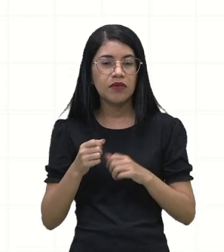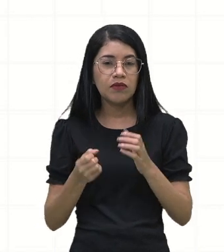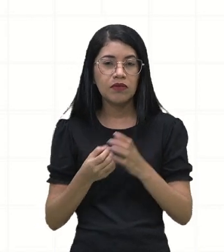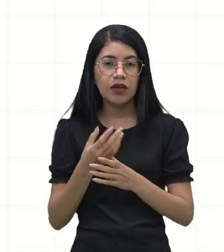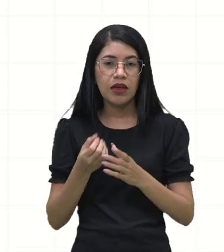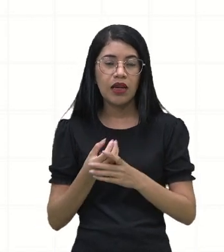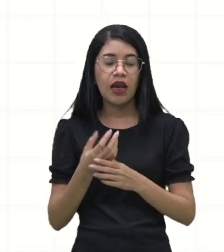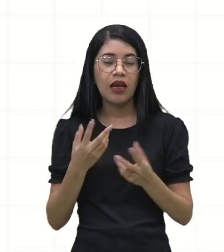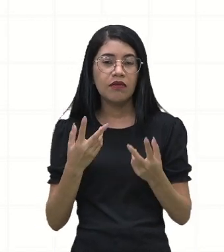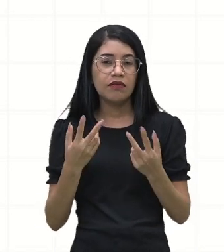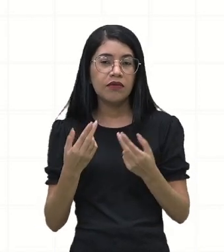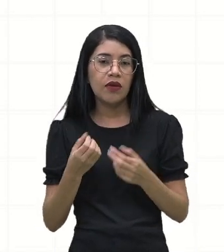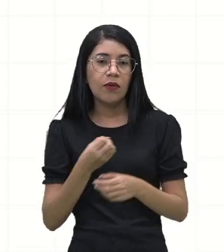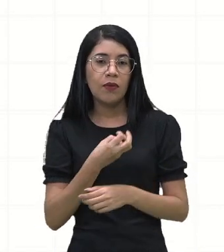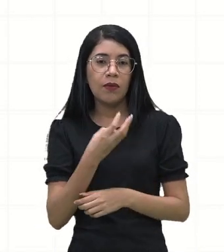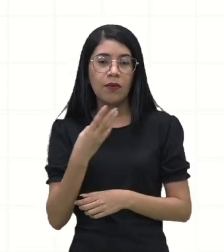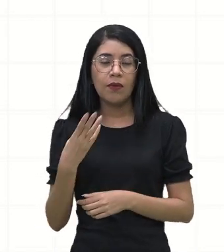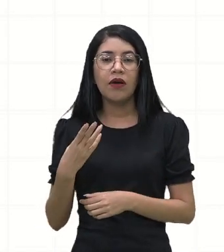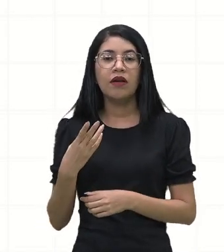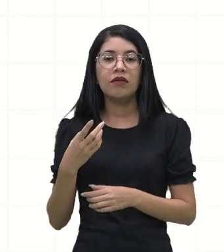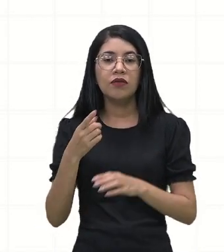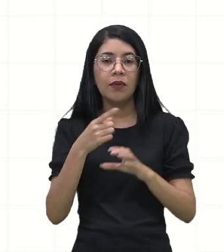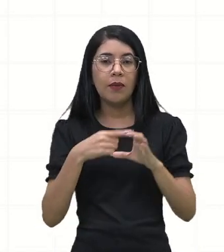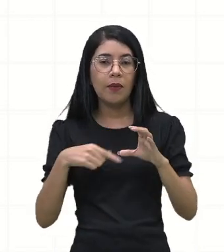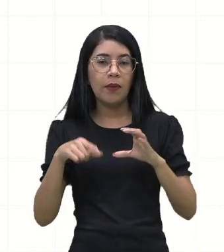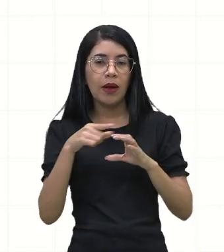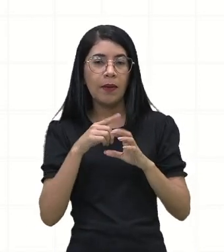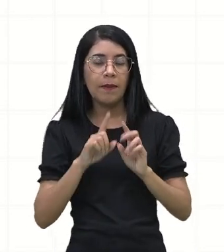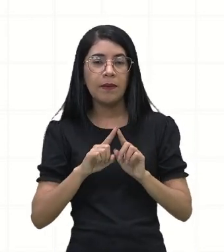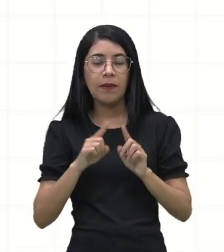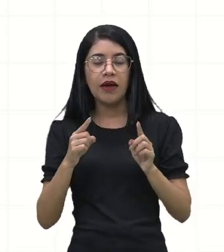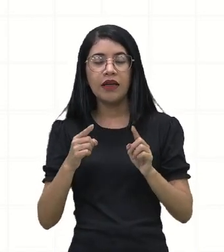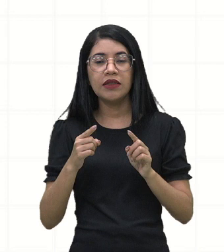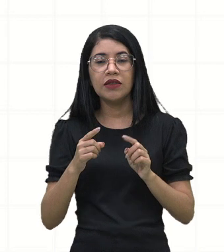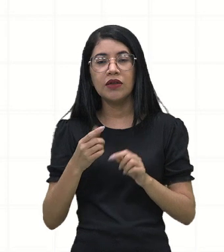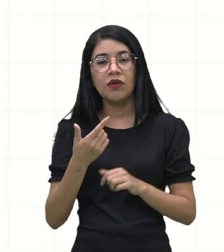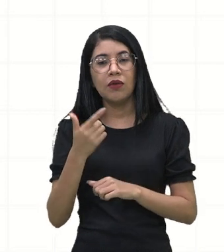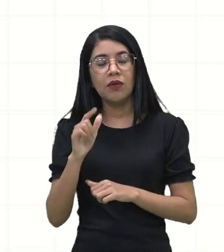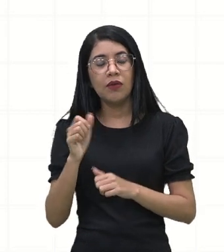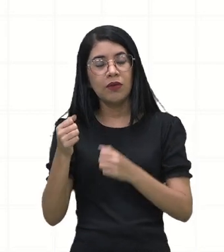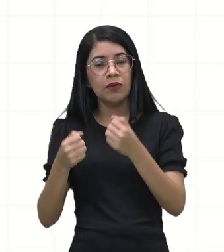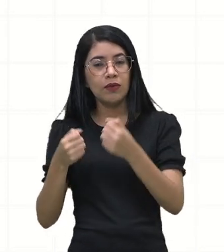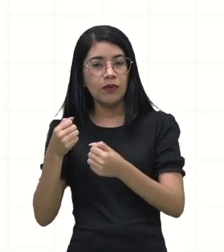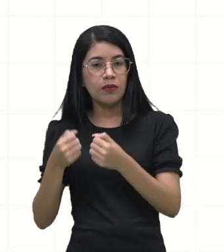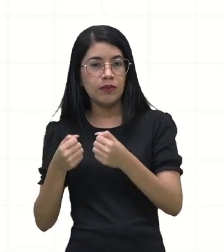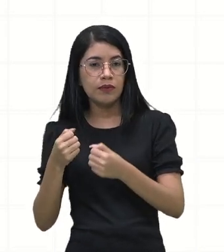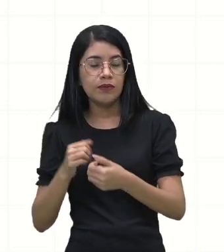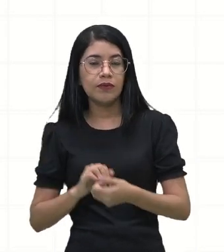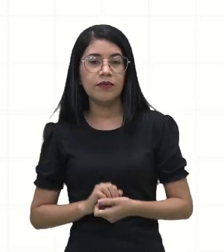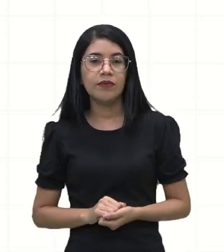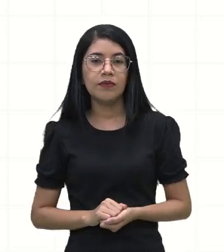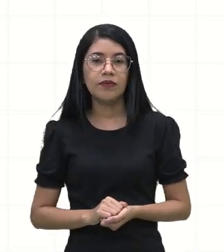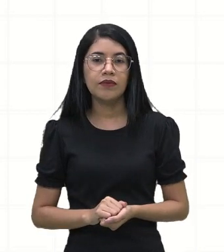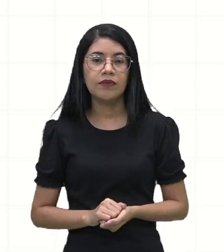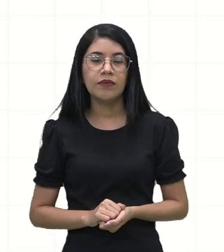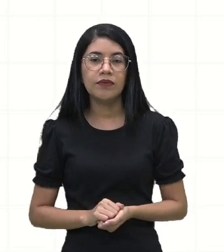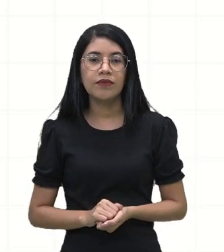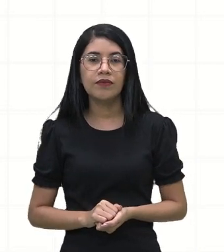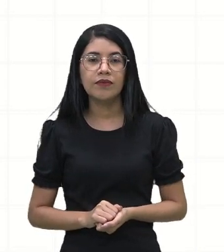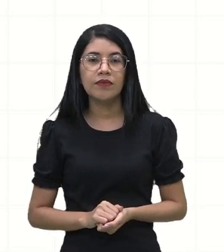mesma quantidade de pneus, mas agora para SUVs? Né? O que tem que fazer? Nós vamos